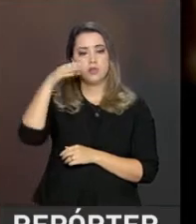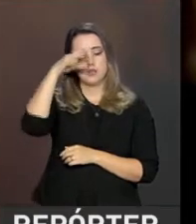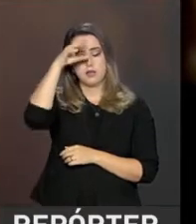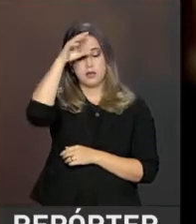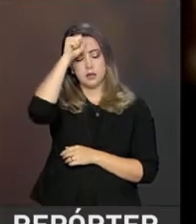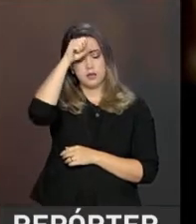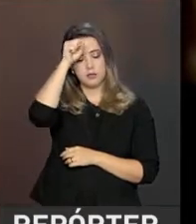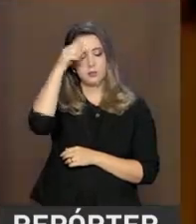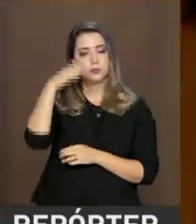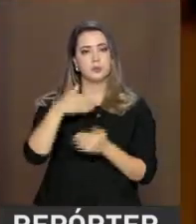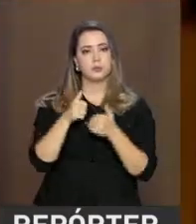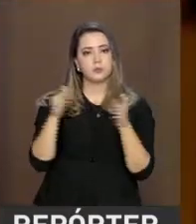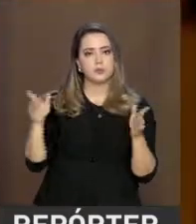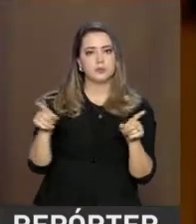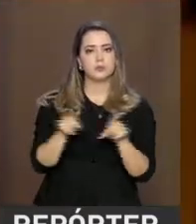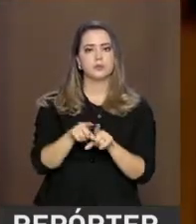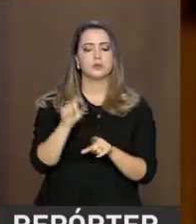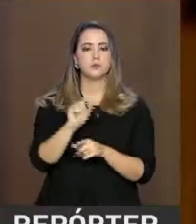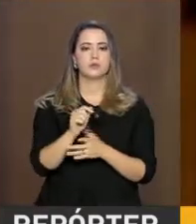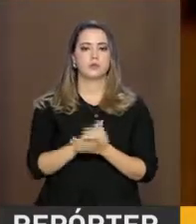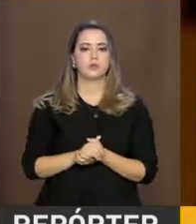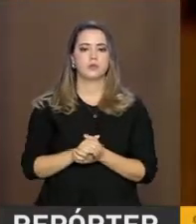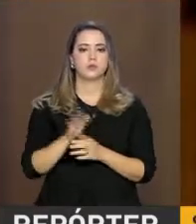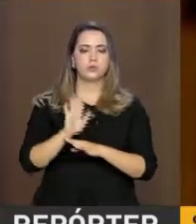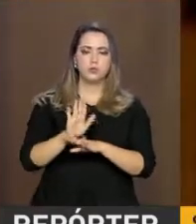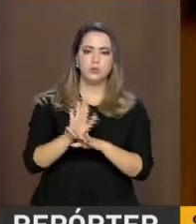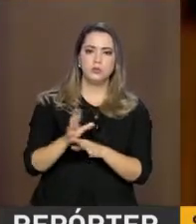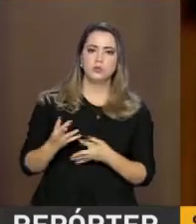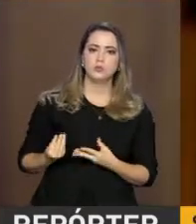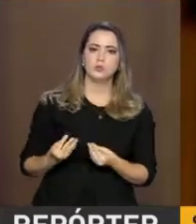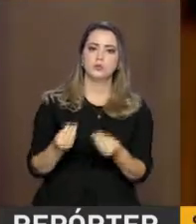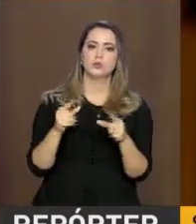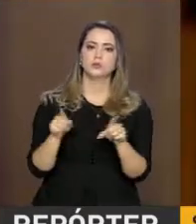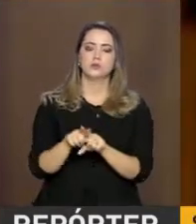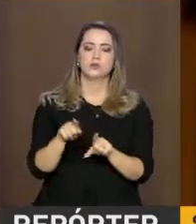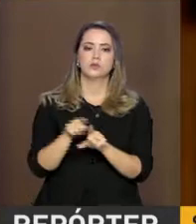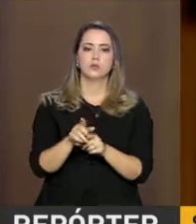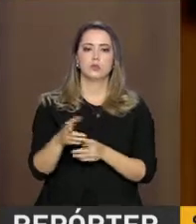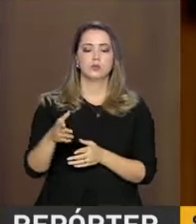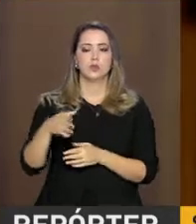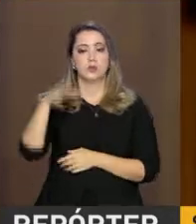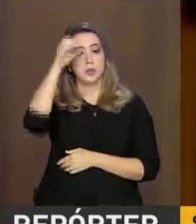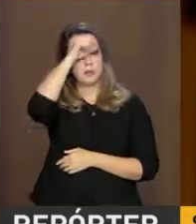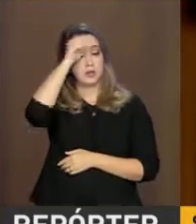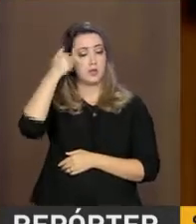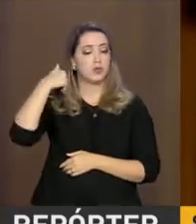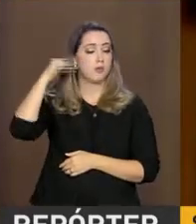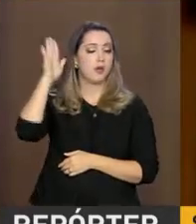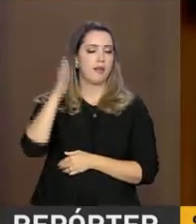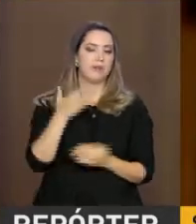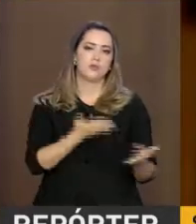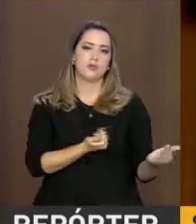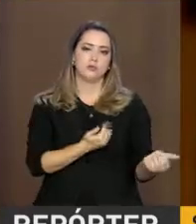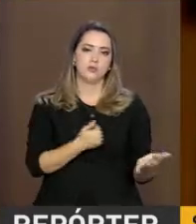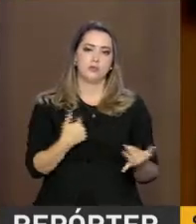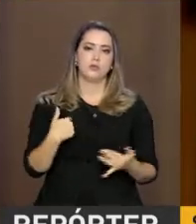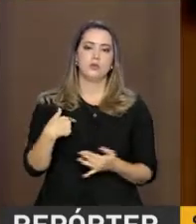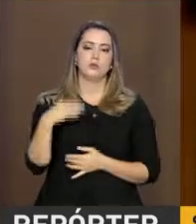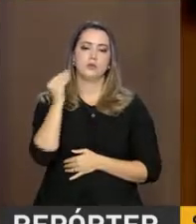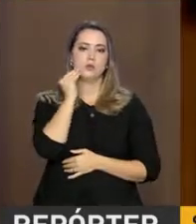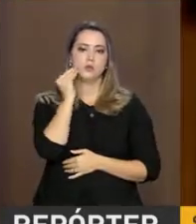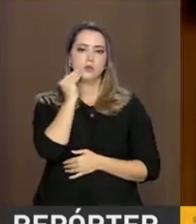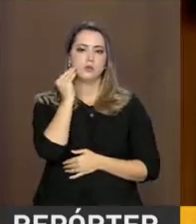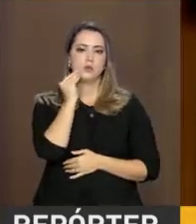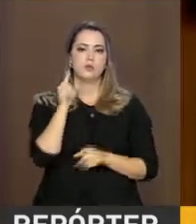profissional eu acho que ajuda muito porque os jovens adquirem experiência adquirirem experiência em